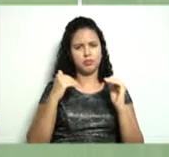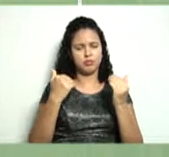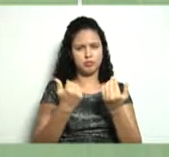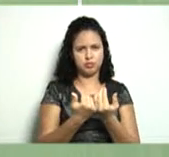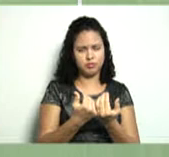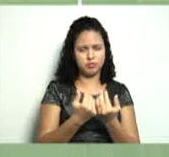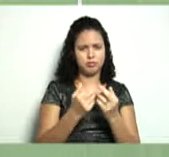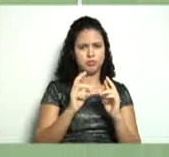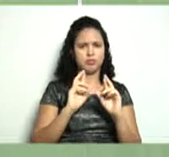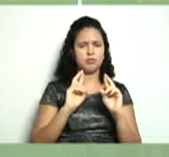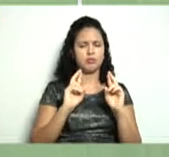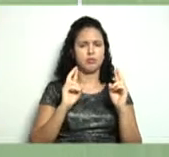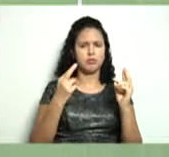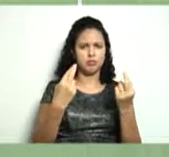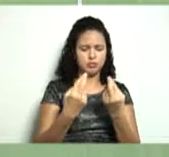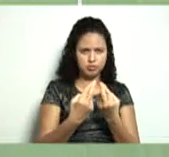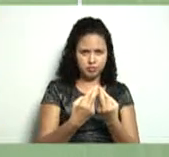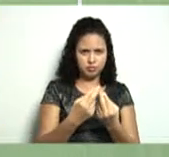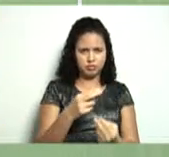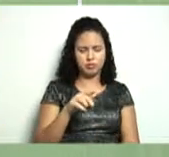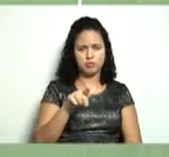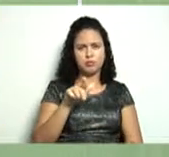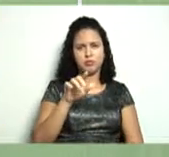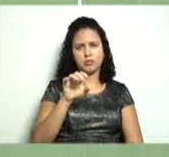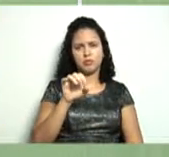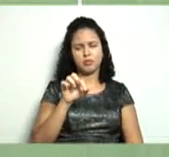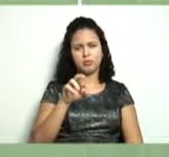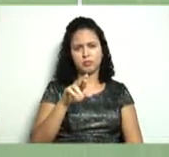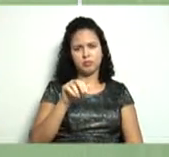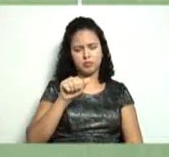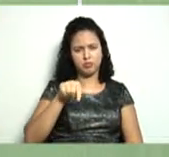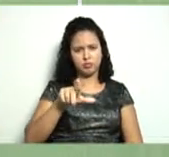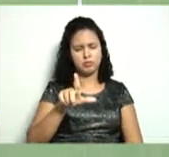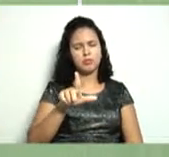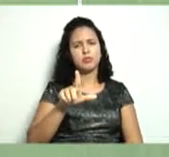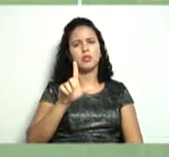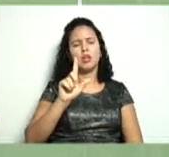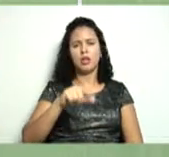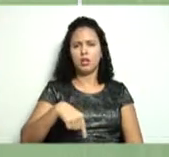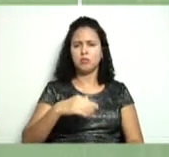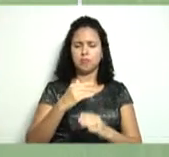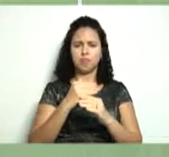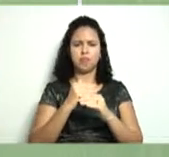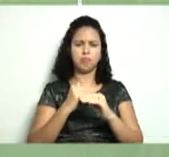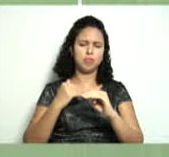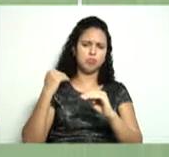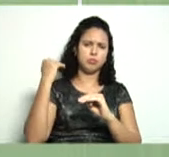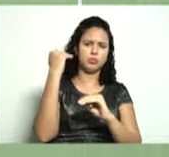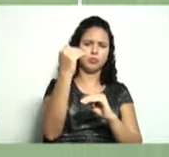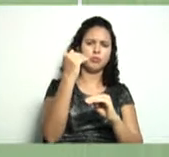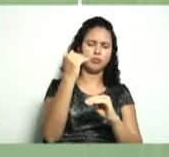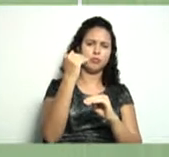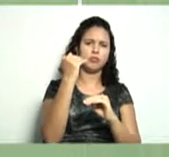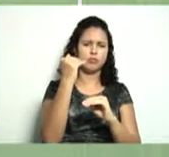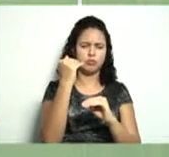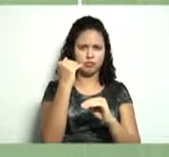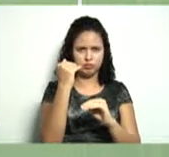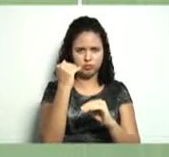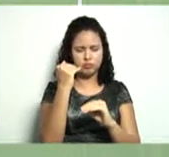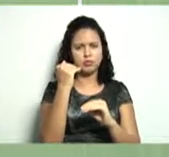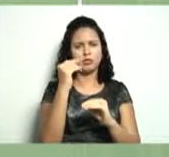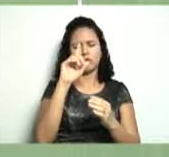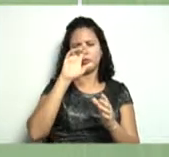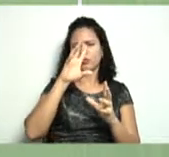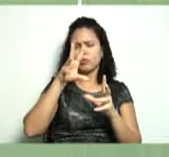Assembleia Geral. E a Assembleia Geral é que órgão? Ela é o órgão superior, onde se